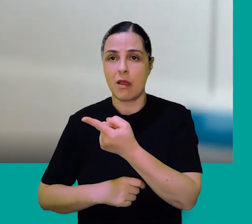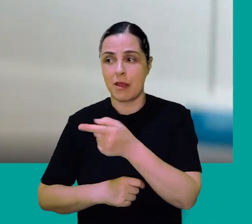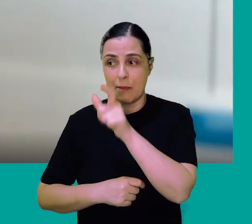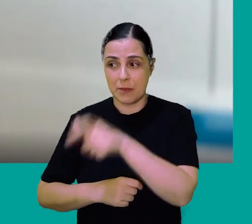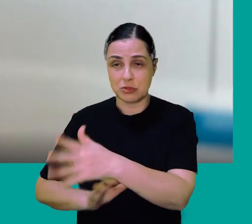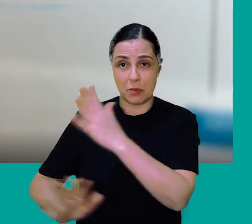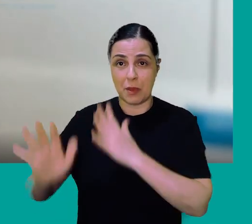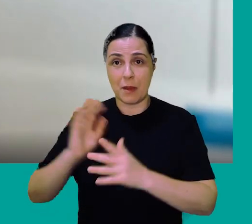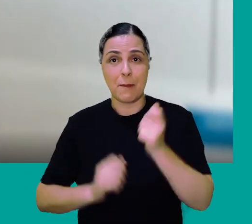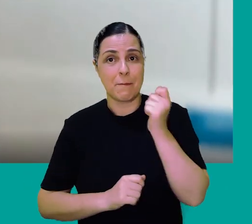piada imbecil,